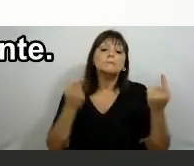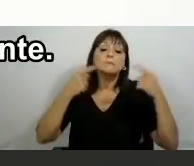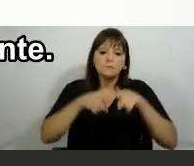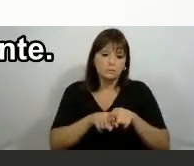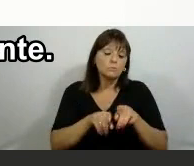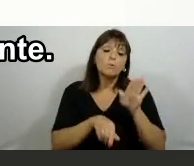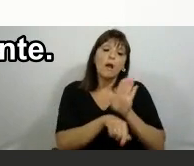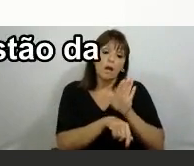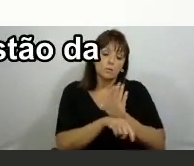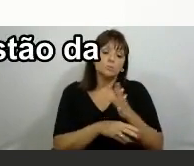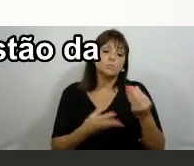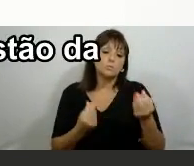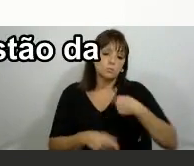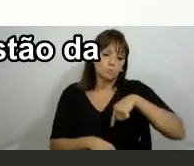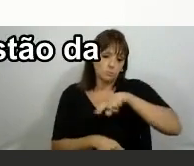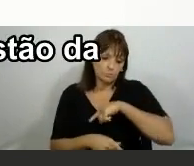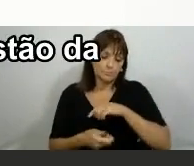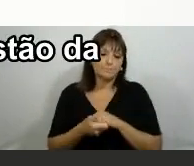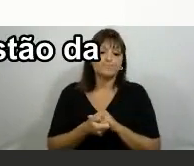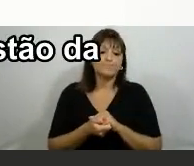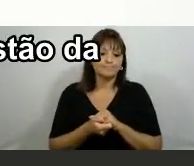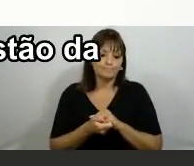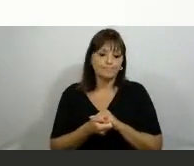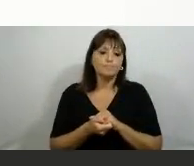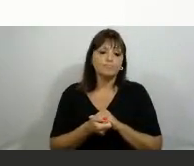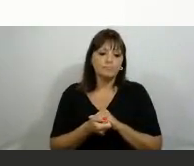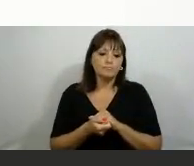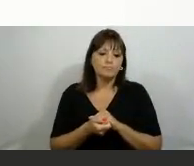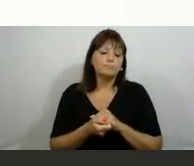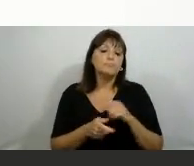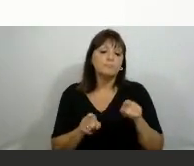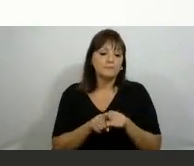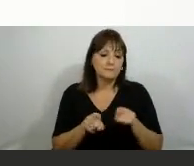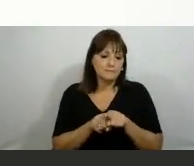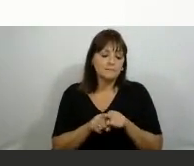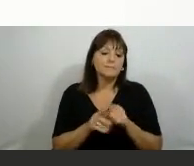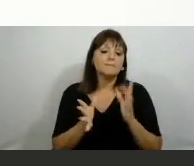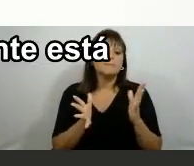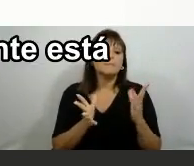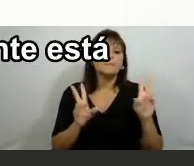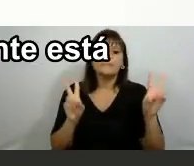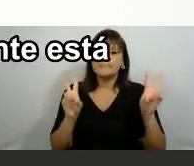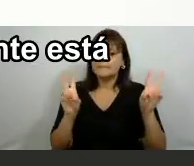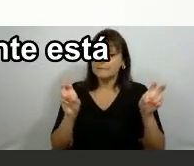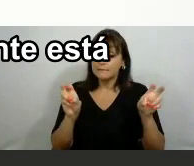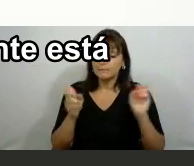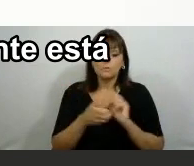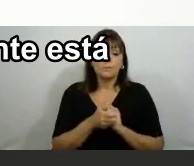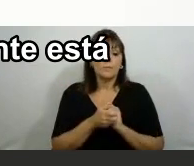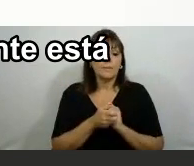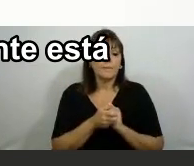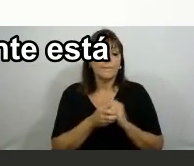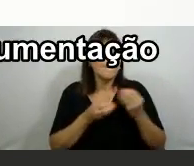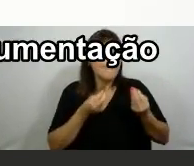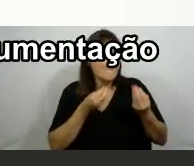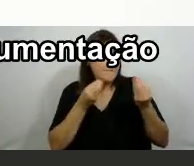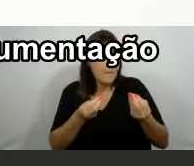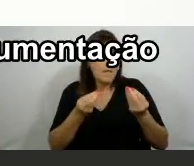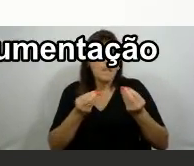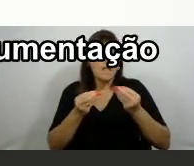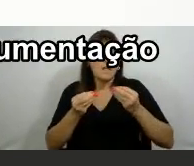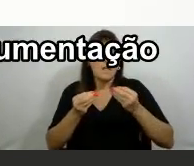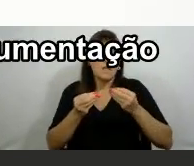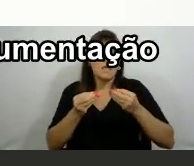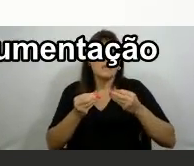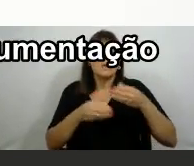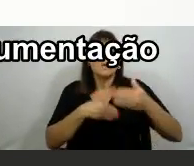a gente. E a gente partiu aí para uma questão da entrega, né? Feito todo esse processo, a gente está trabalhando agora como